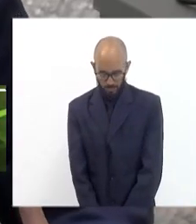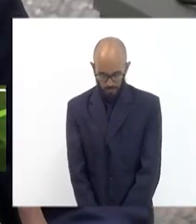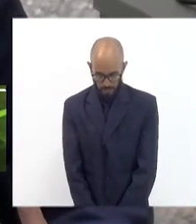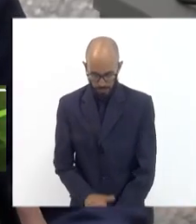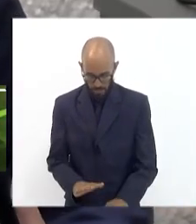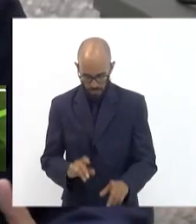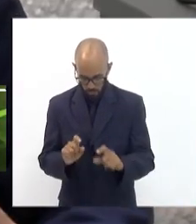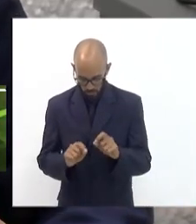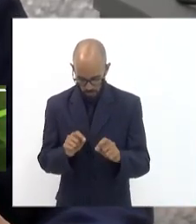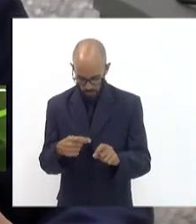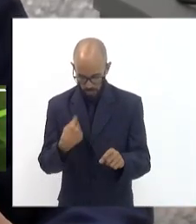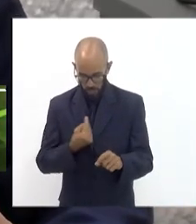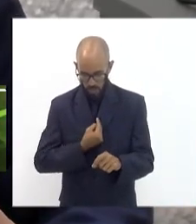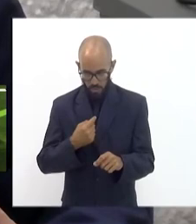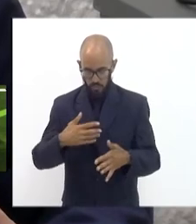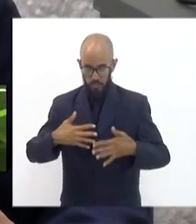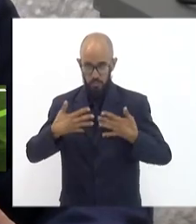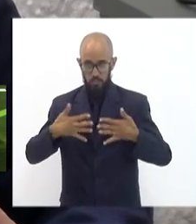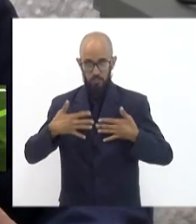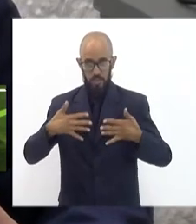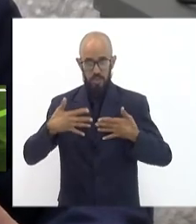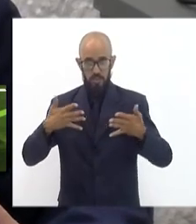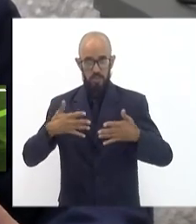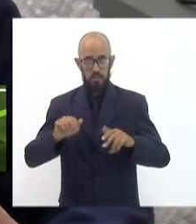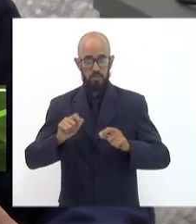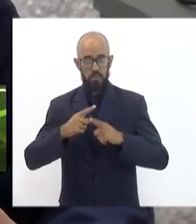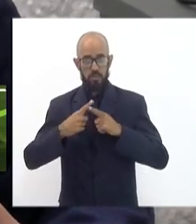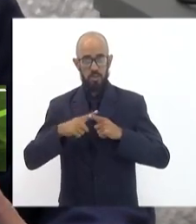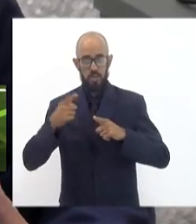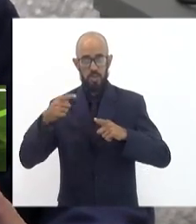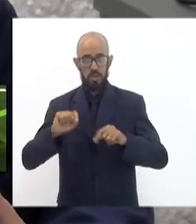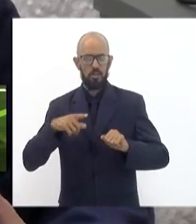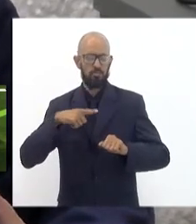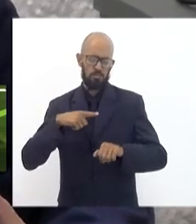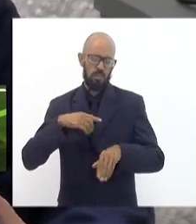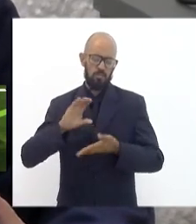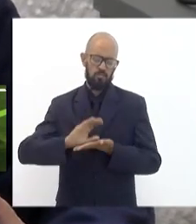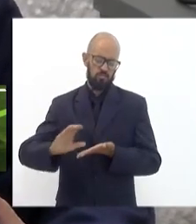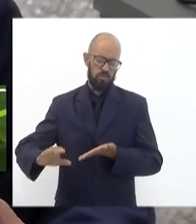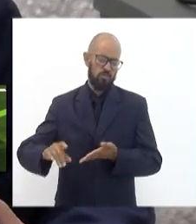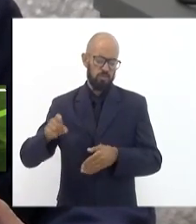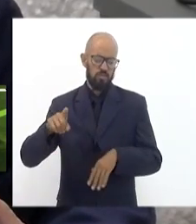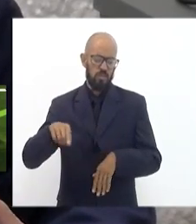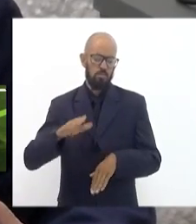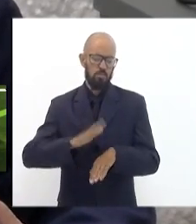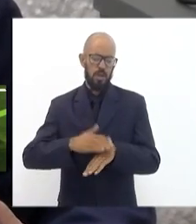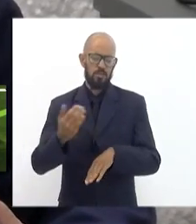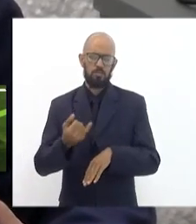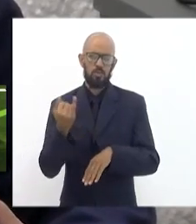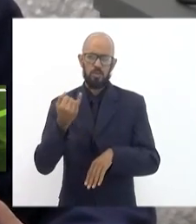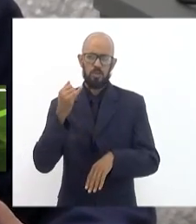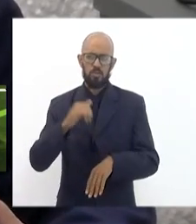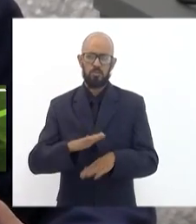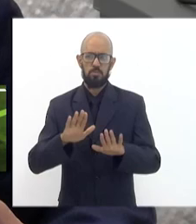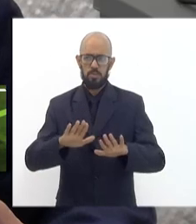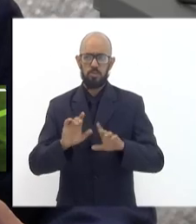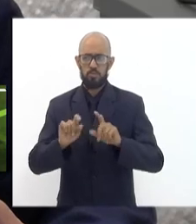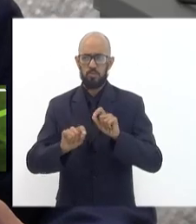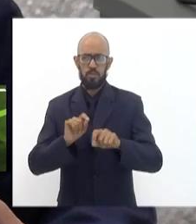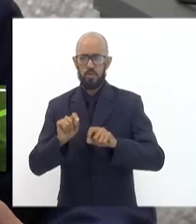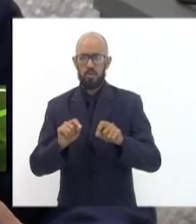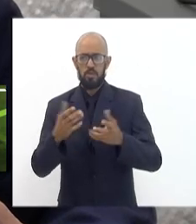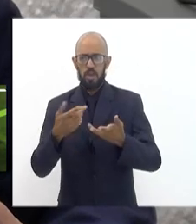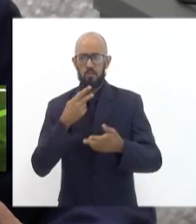fica feliz de saber que também tá tendo investimento necessite esse que é o mais importante agora eu eu queria